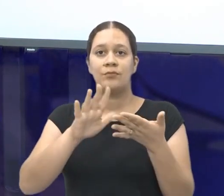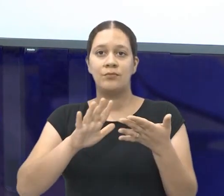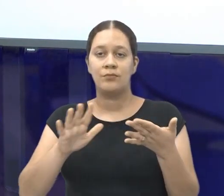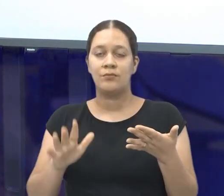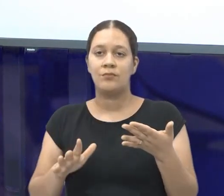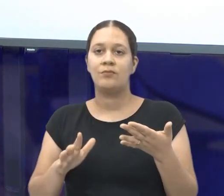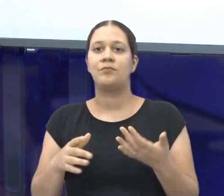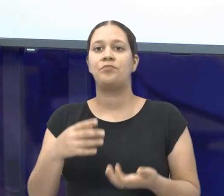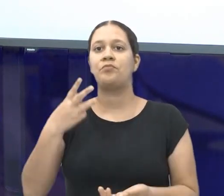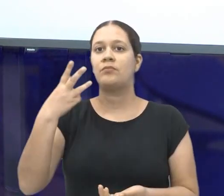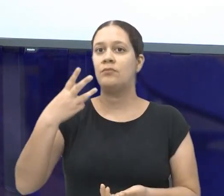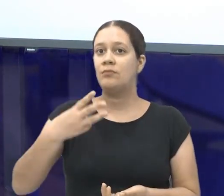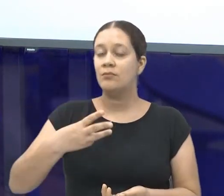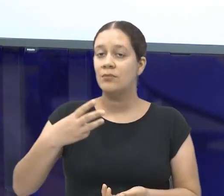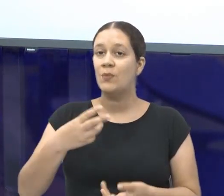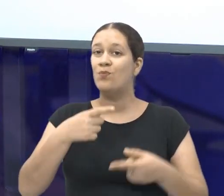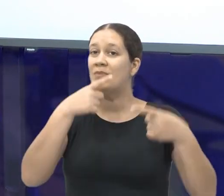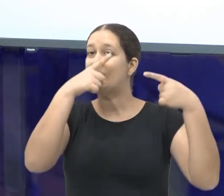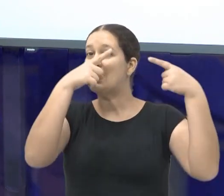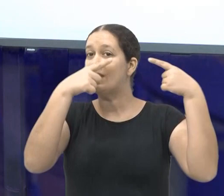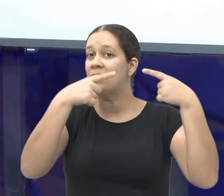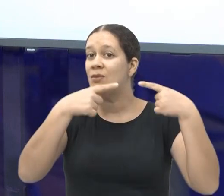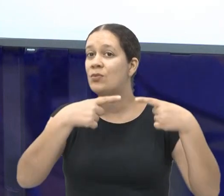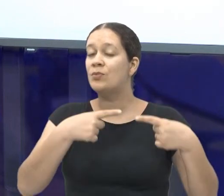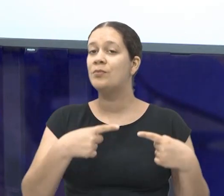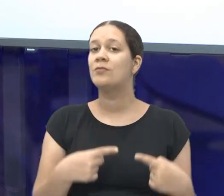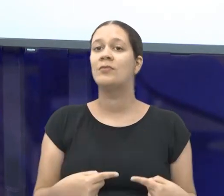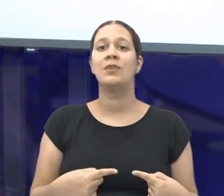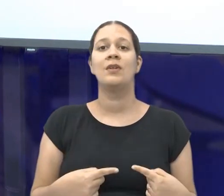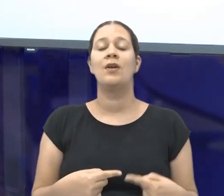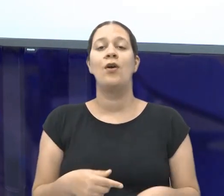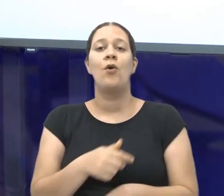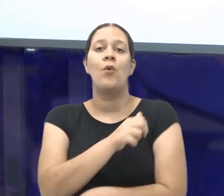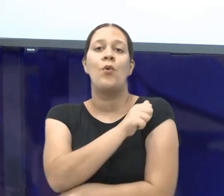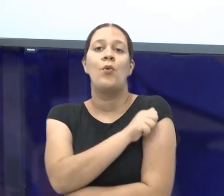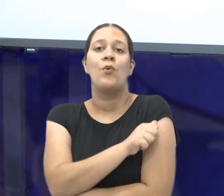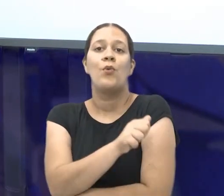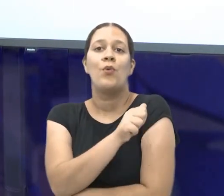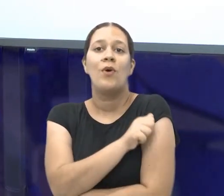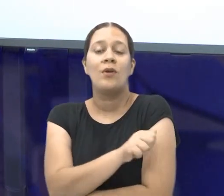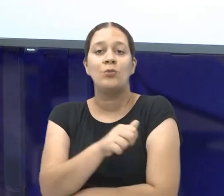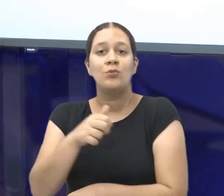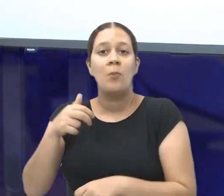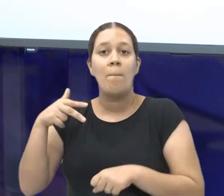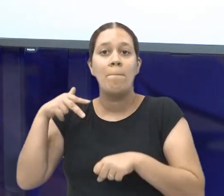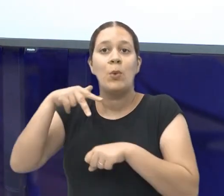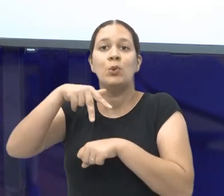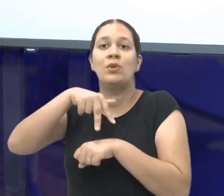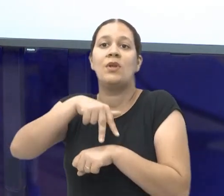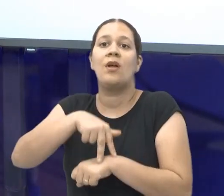3 foi um desafio, porque aqui você tem que ser um aluno bem protagonista,